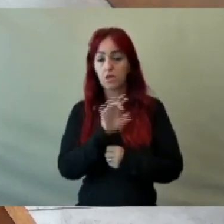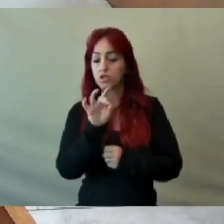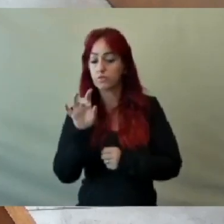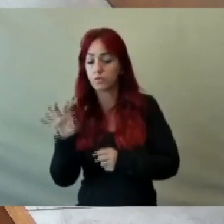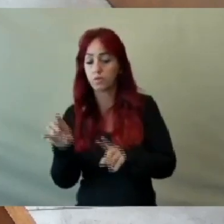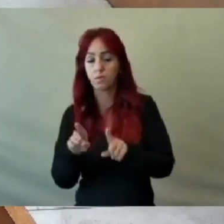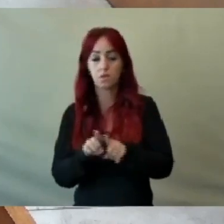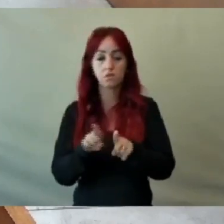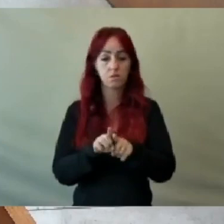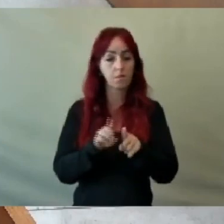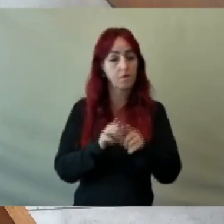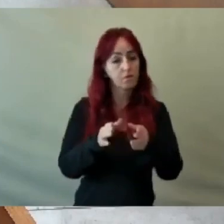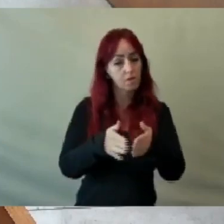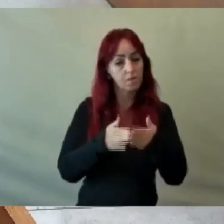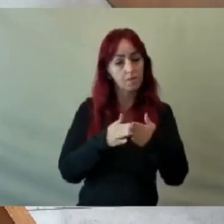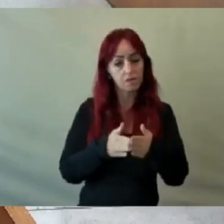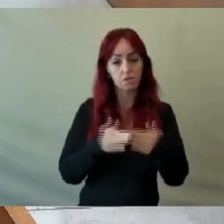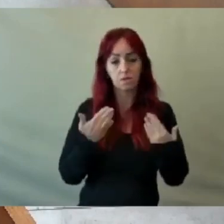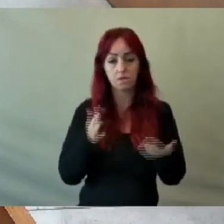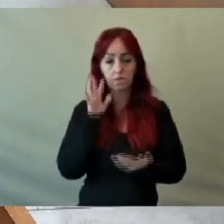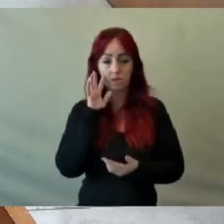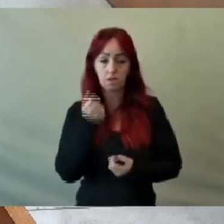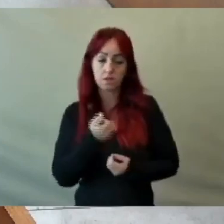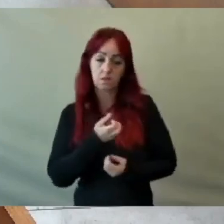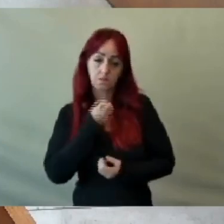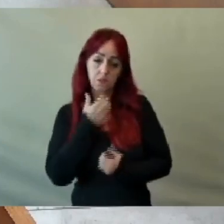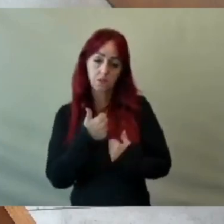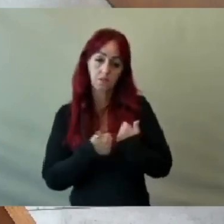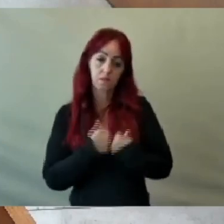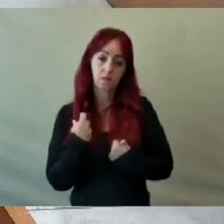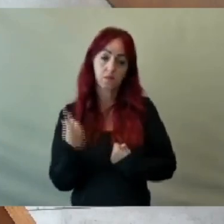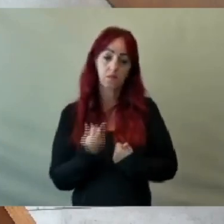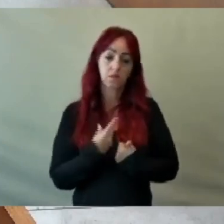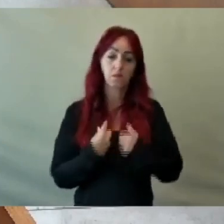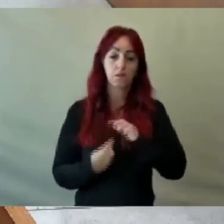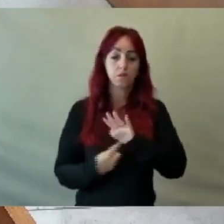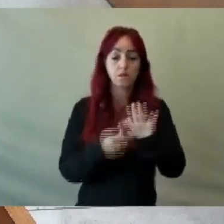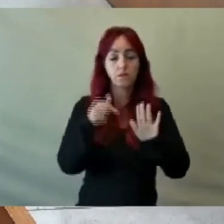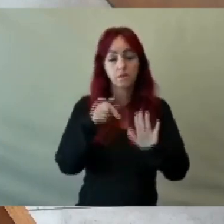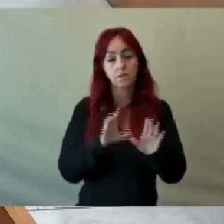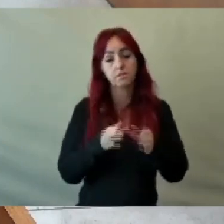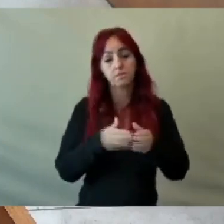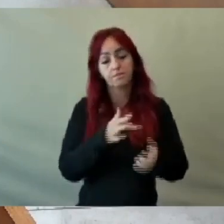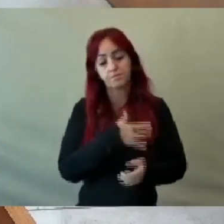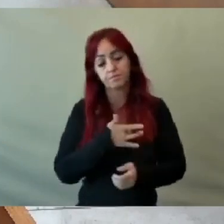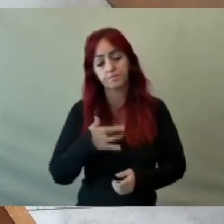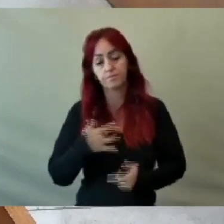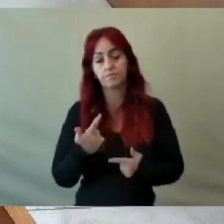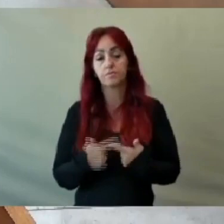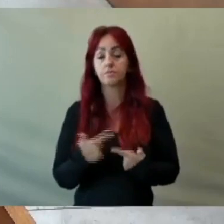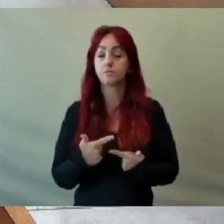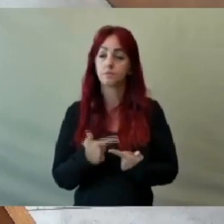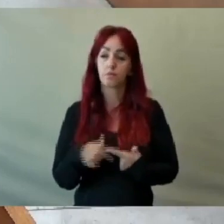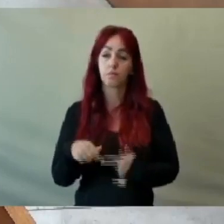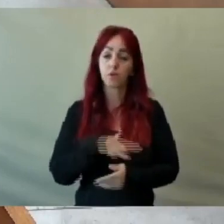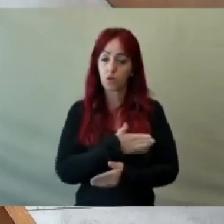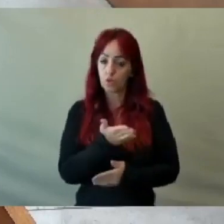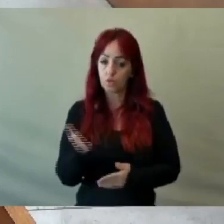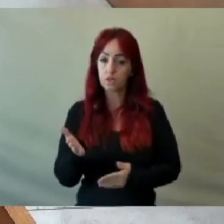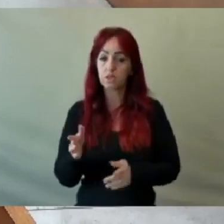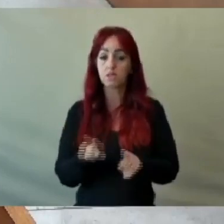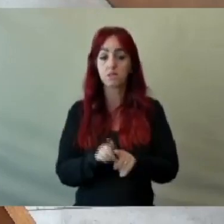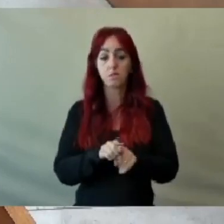Elin, mas eu achei que seria por bem a gente trazer aqui na Comissão de Saúde, porque eu sei que é algo que todos vocês, vereadores, também estão sendo